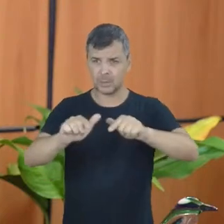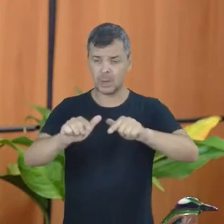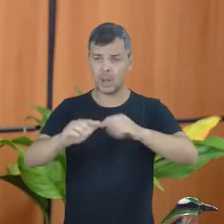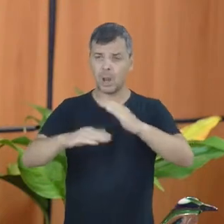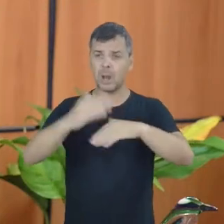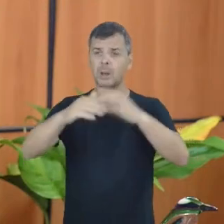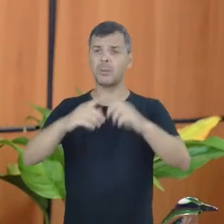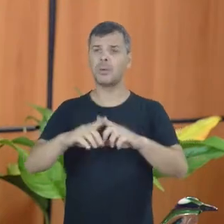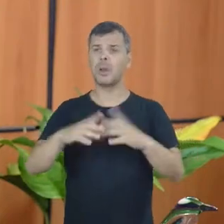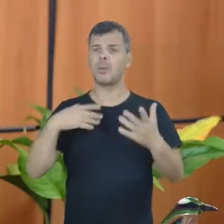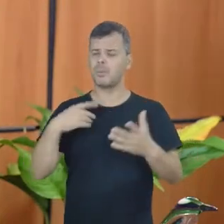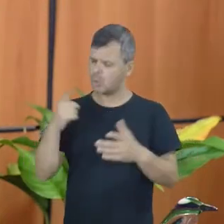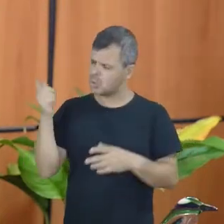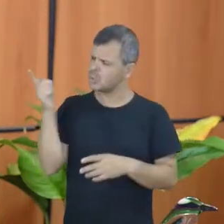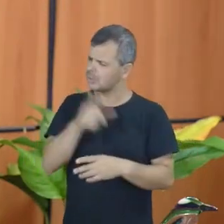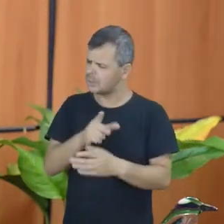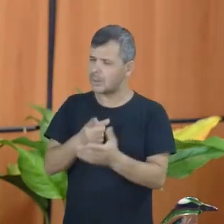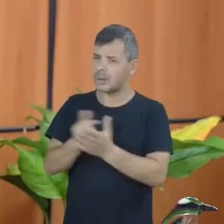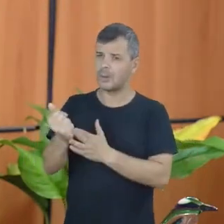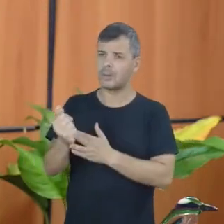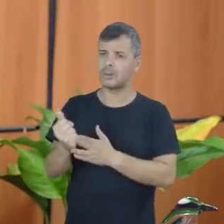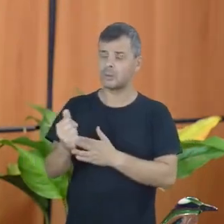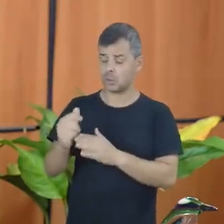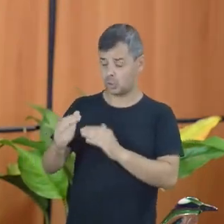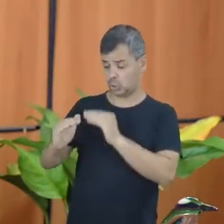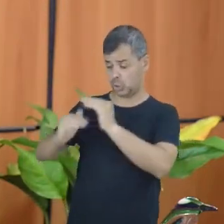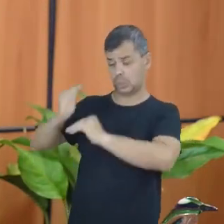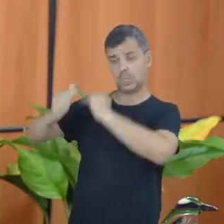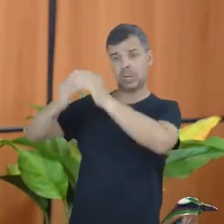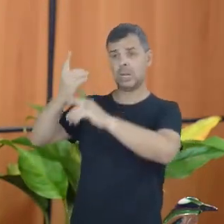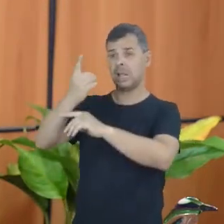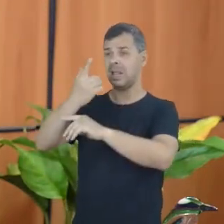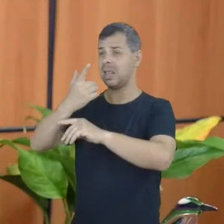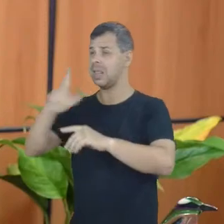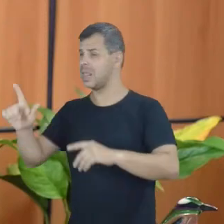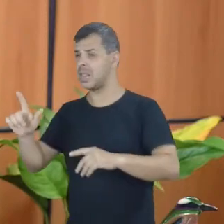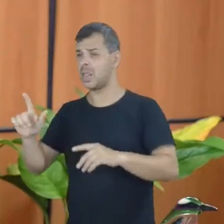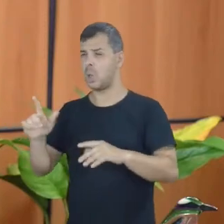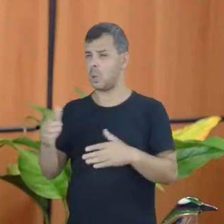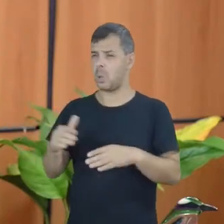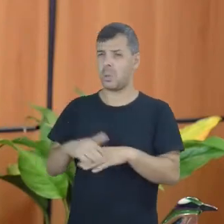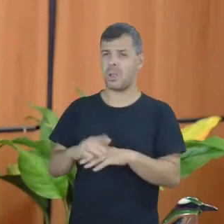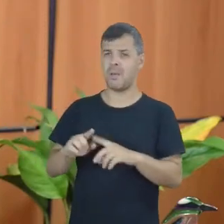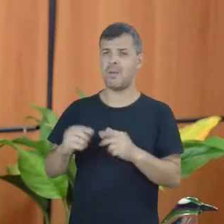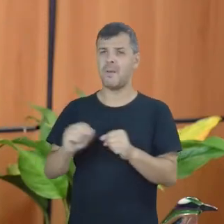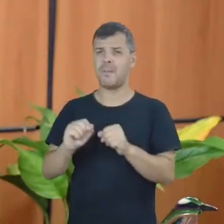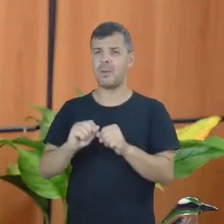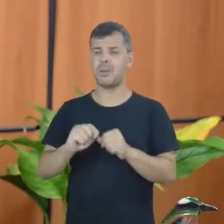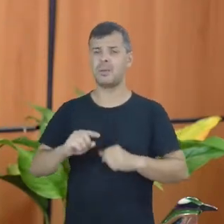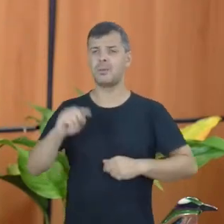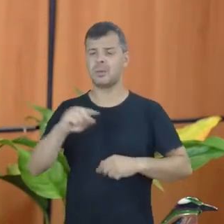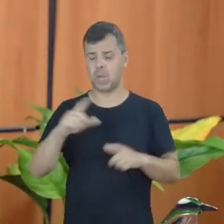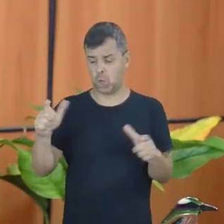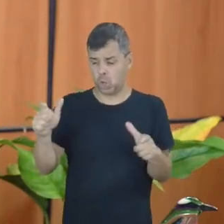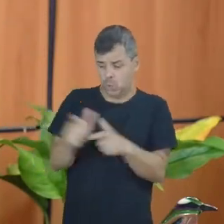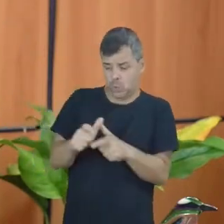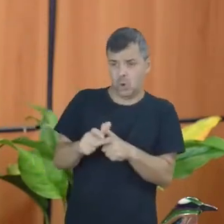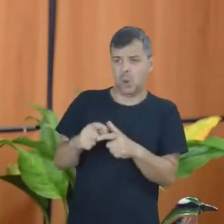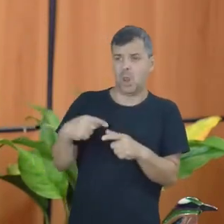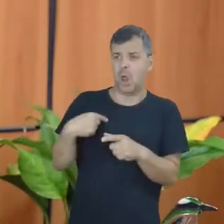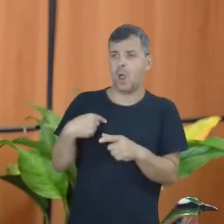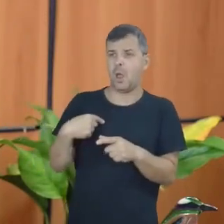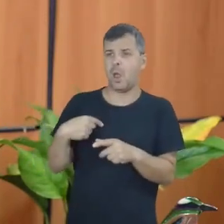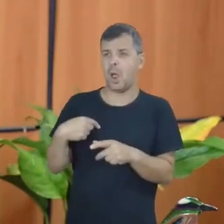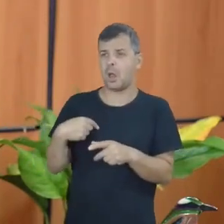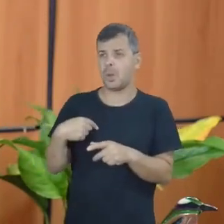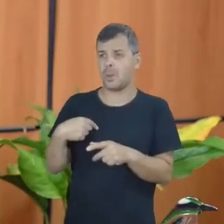processo. Aposte no ganho de escala, não no ganho da unidade. Você pode até eventualmente reduzir o seu